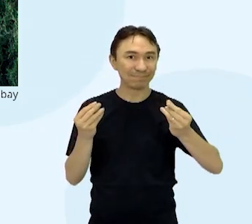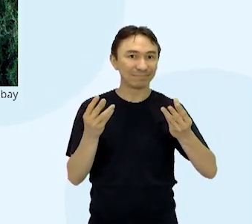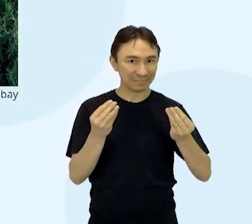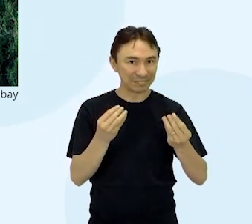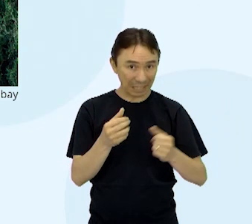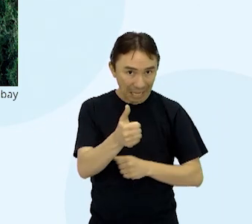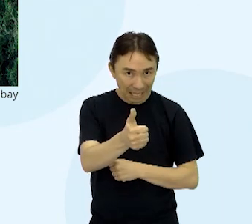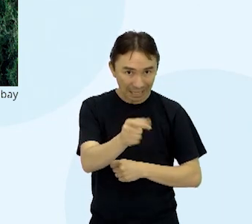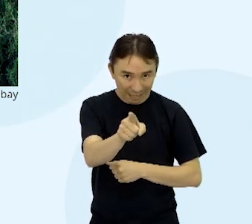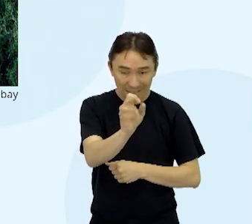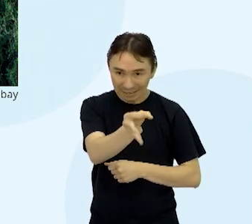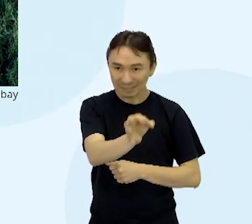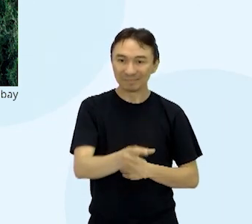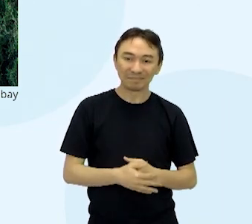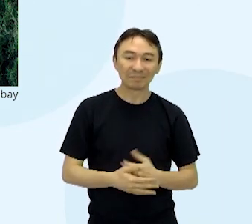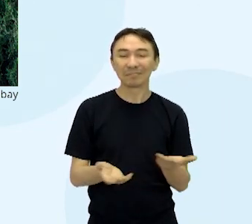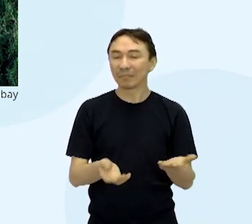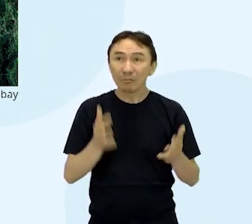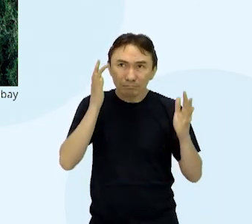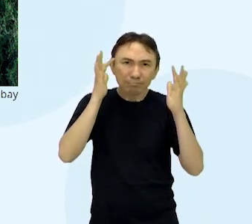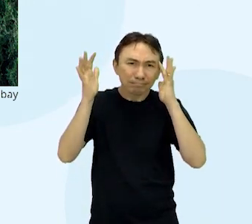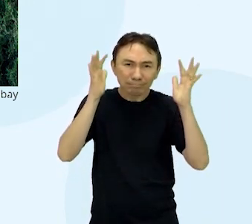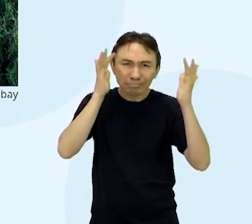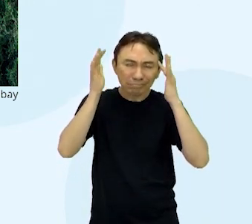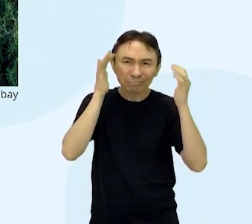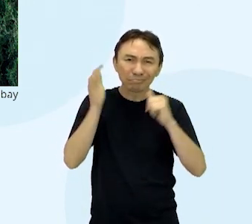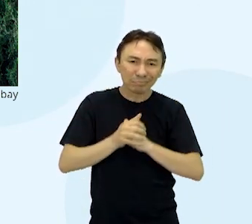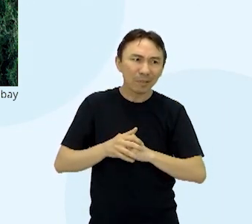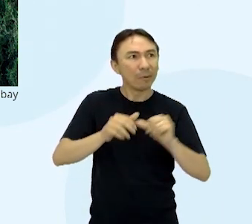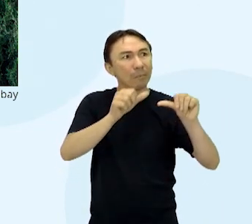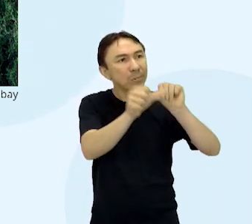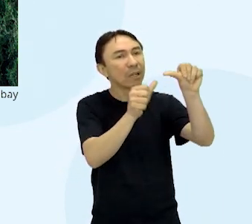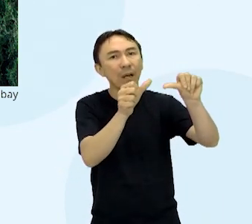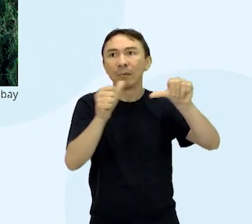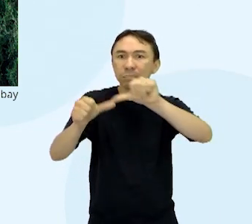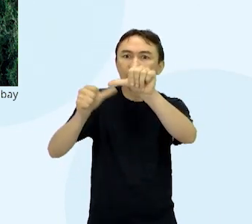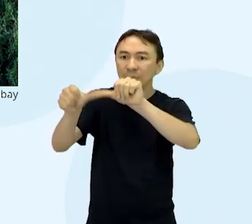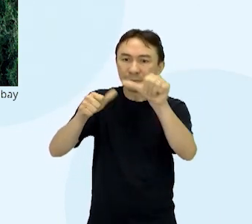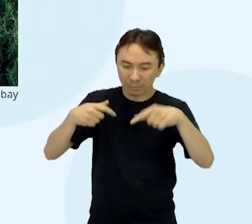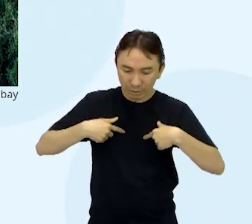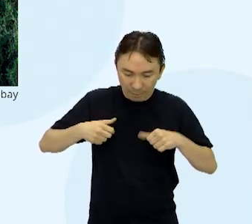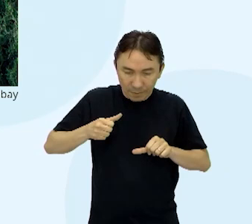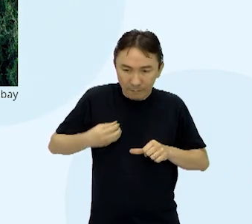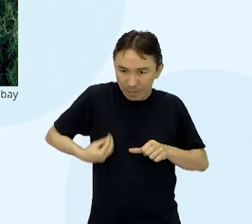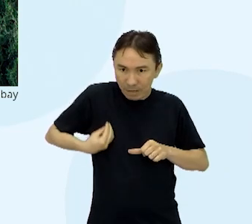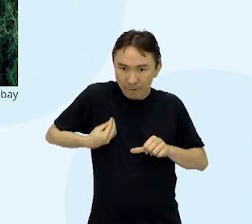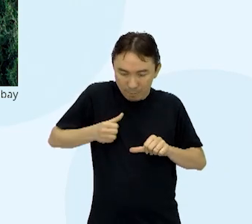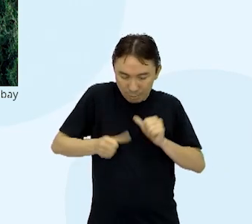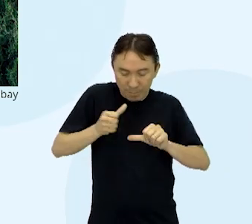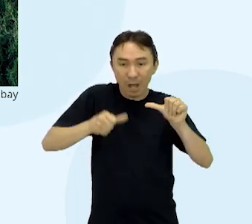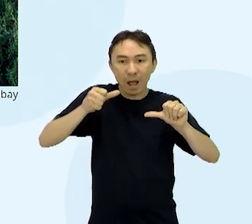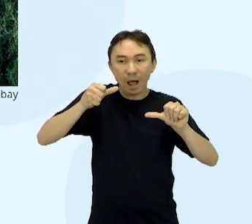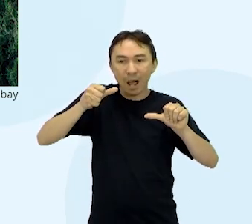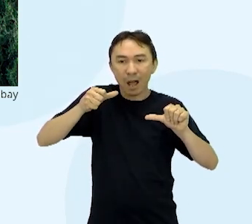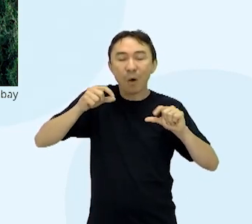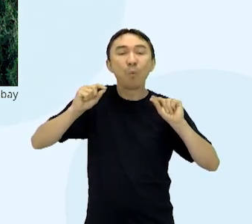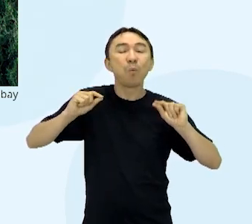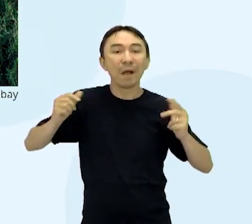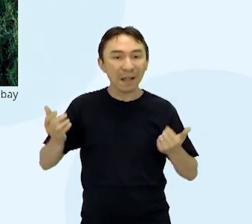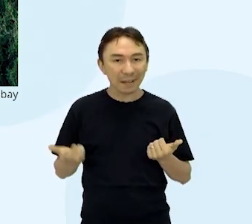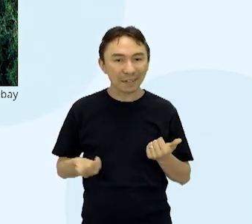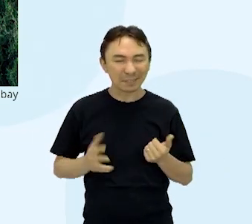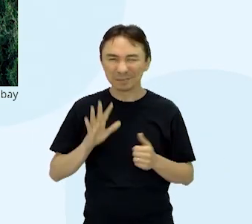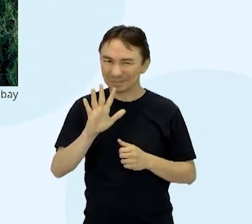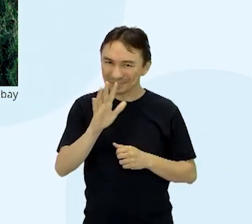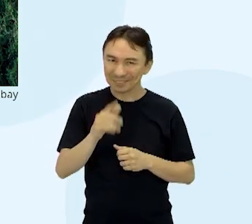refletir sobre as mudanças que ocorreram no mundo, nas nossas comunidades e também nas nossas vidas. Para dar o pontapé inicial, assim,